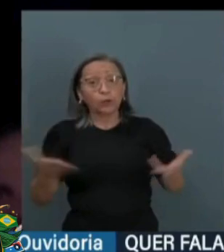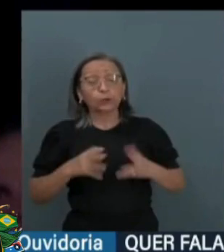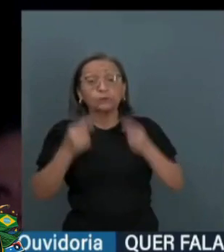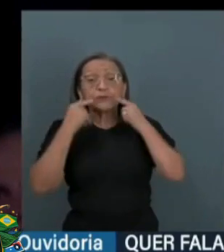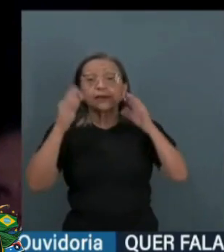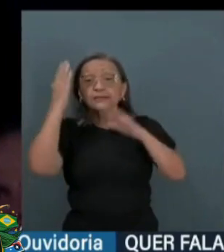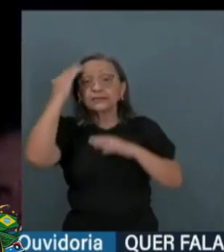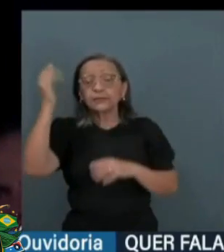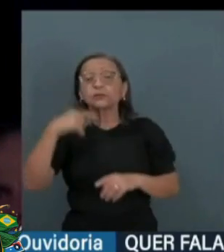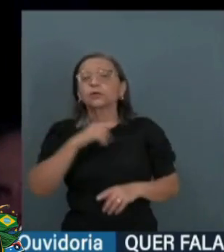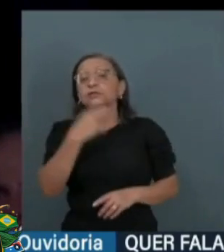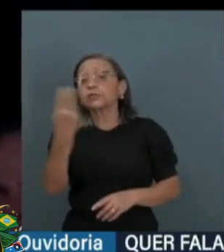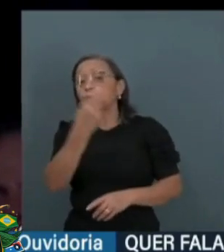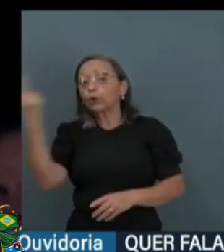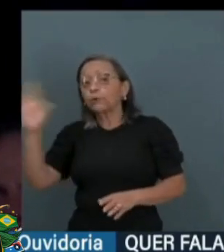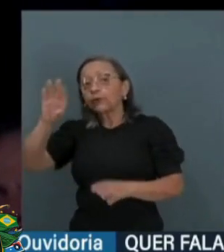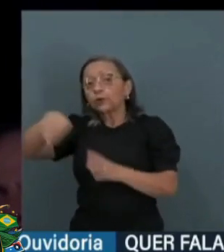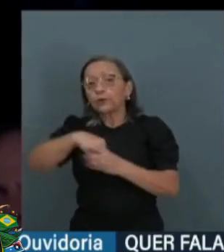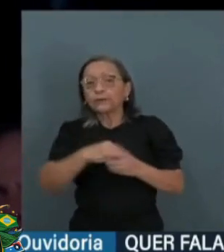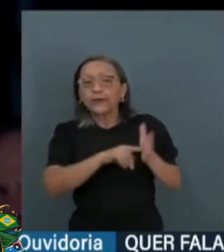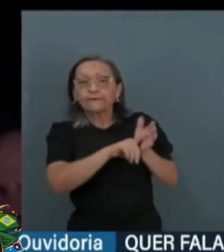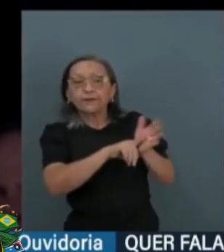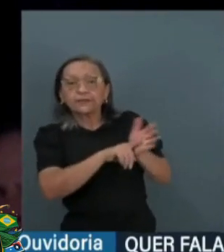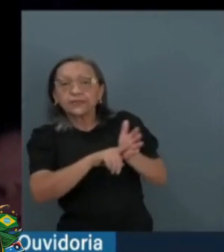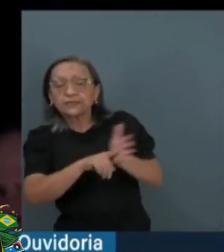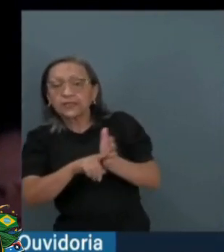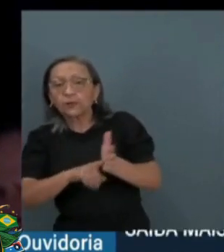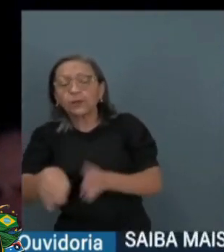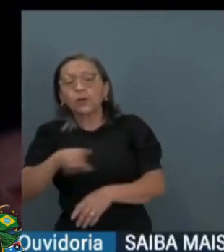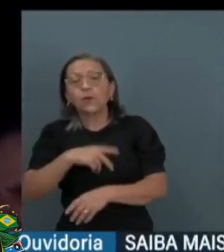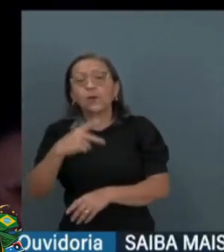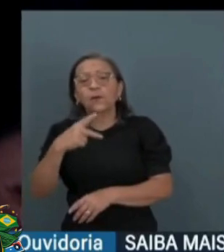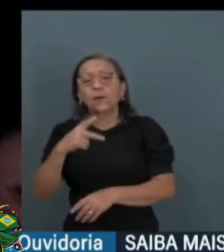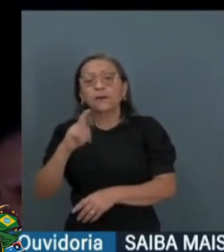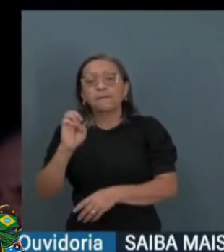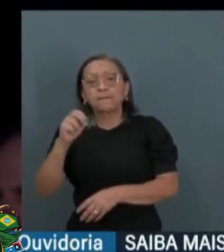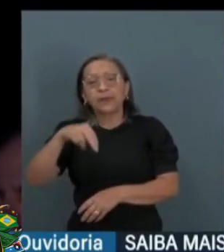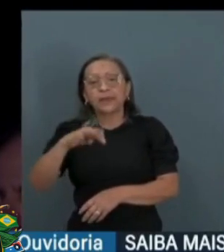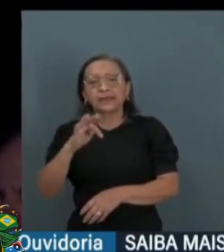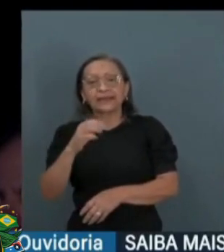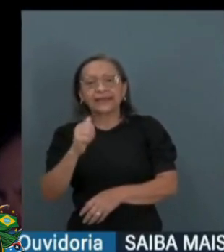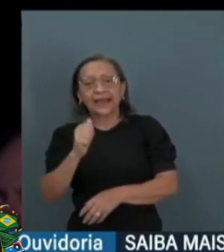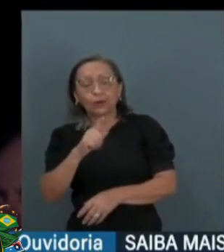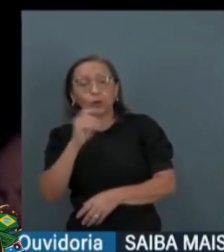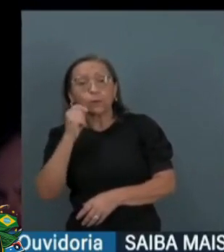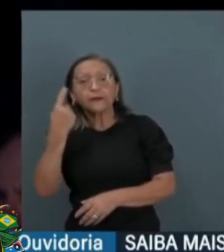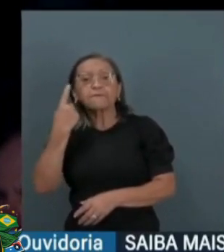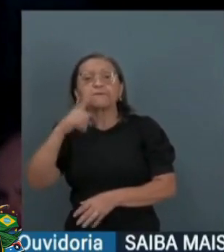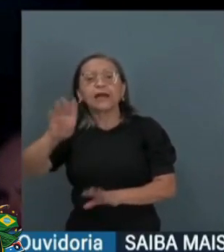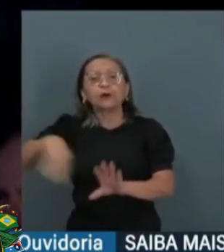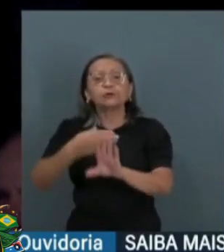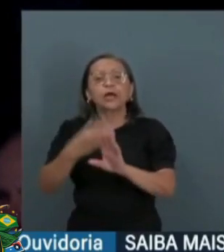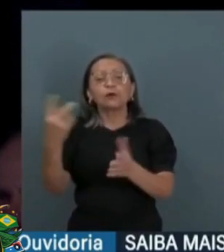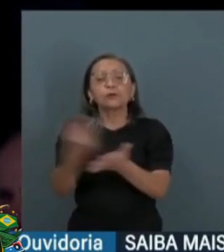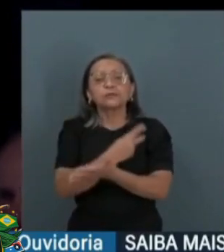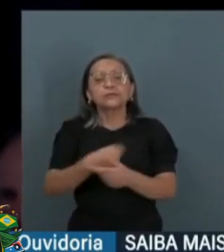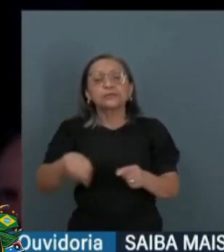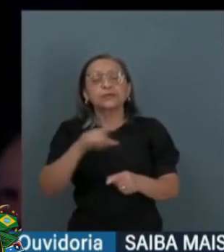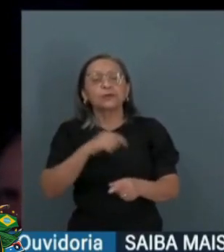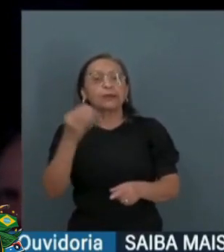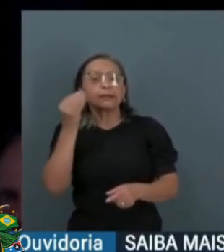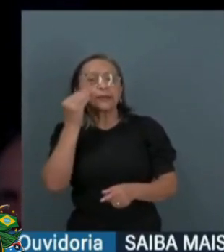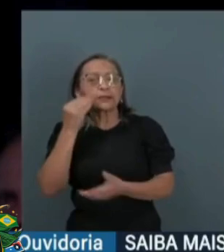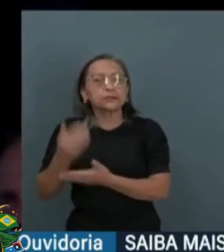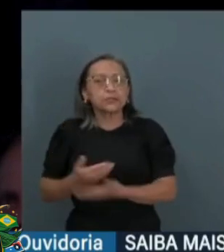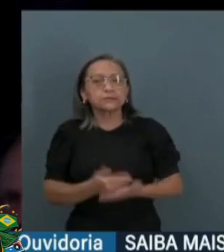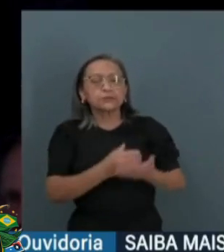seu nome foi incluído na investigação pelo Pentágono, pela fraude que aconteceu na tentativa